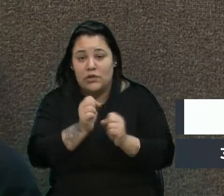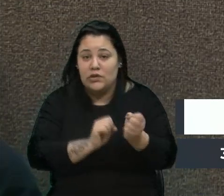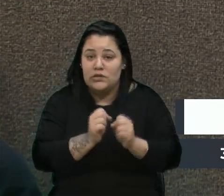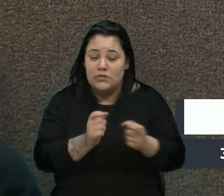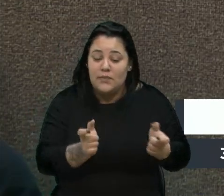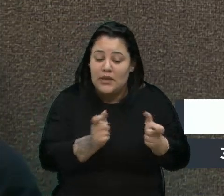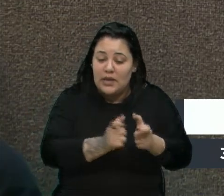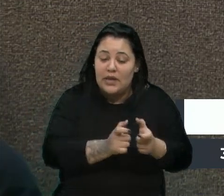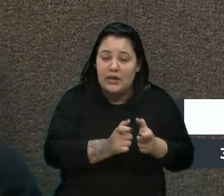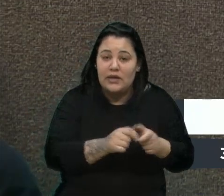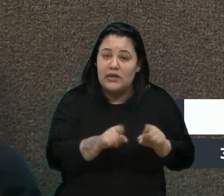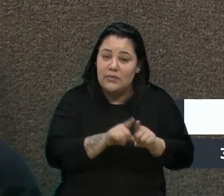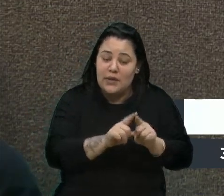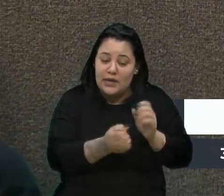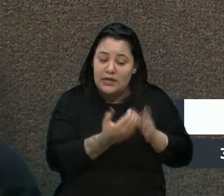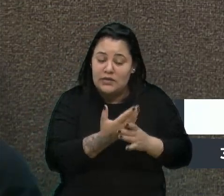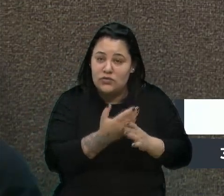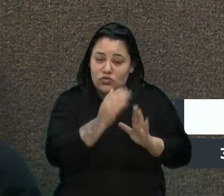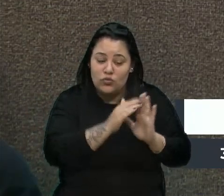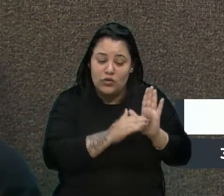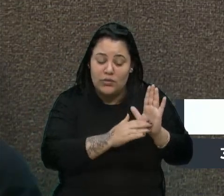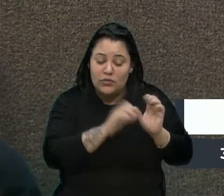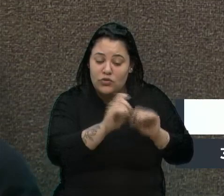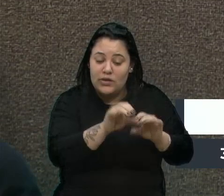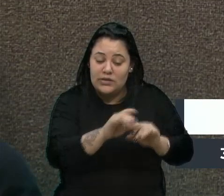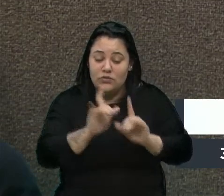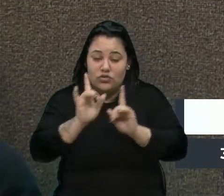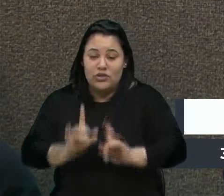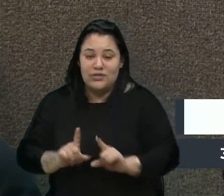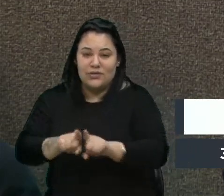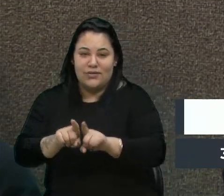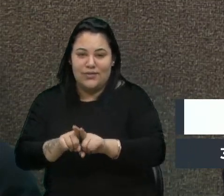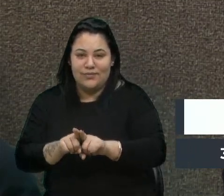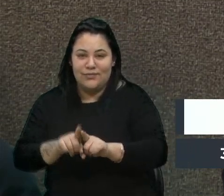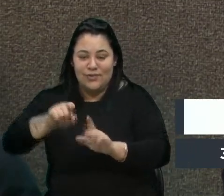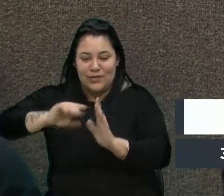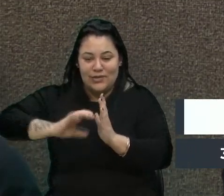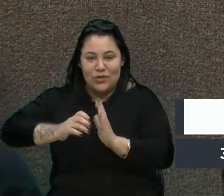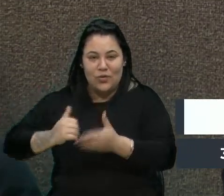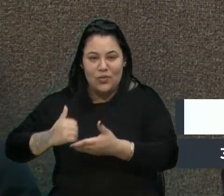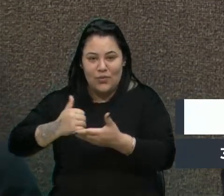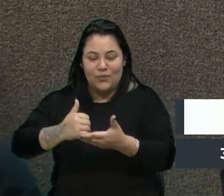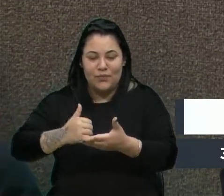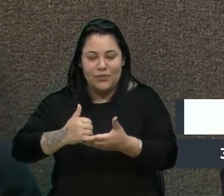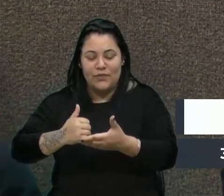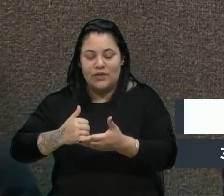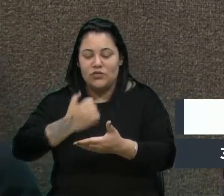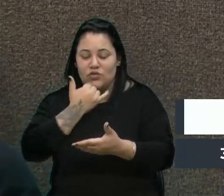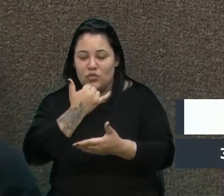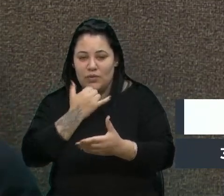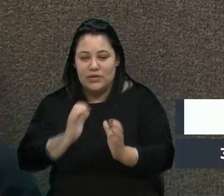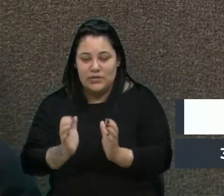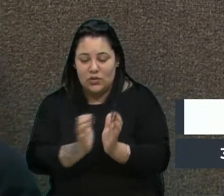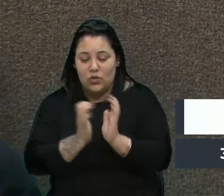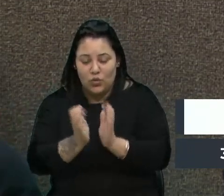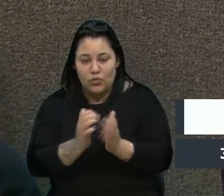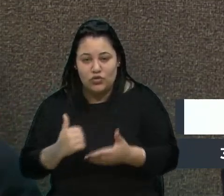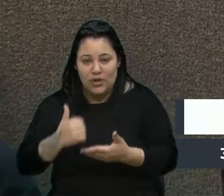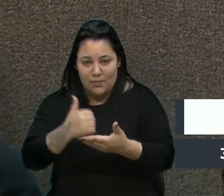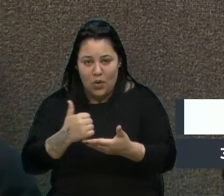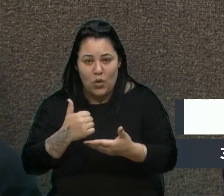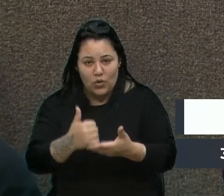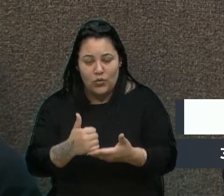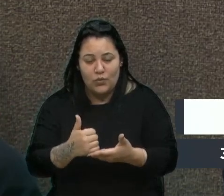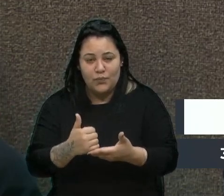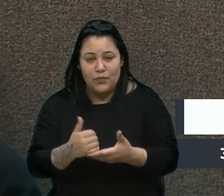buscar a criação de um programa de educação e gestão. Então, essa frente parlamentar da Assembleia Legislativa, junto com o